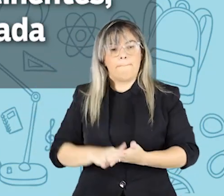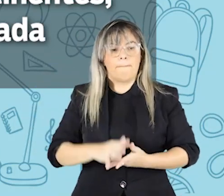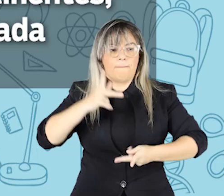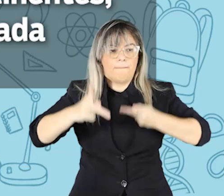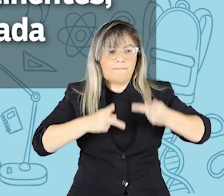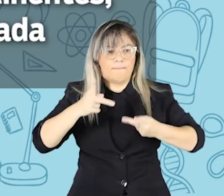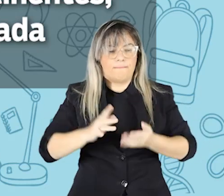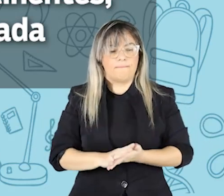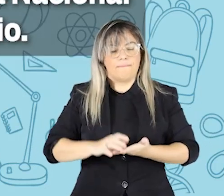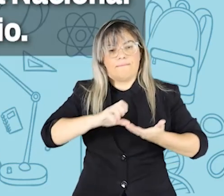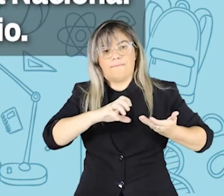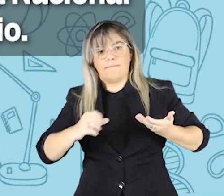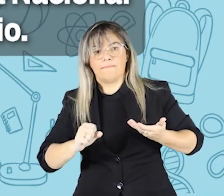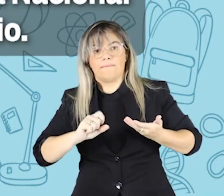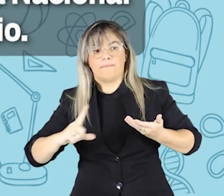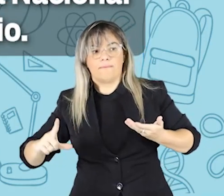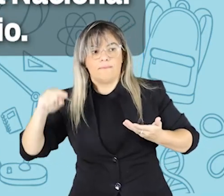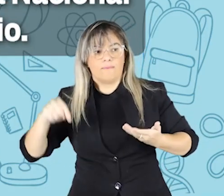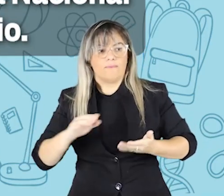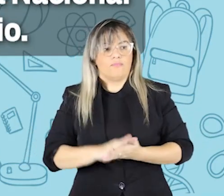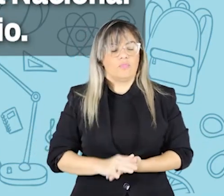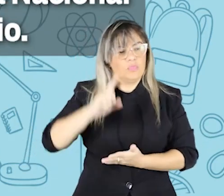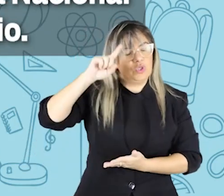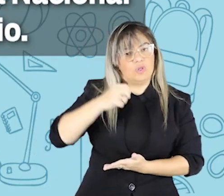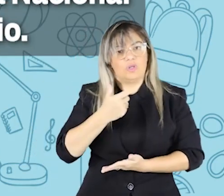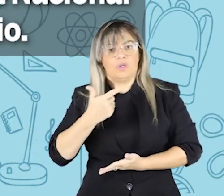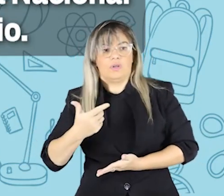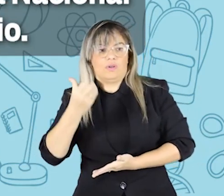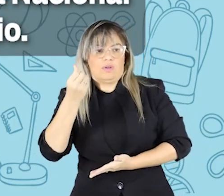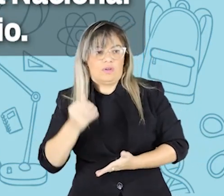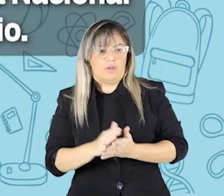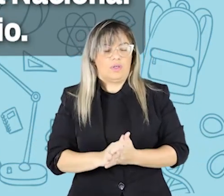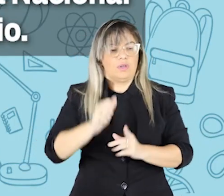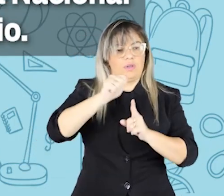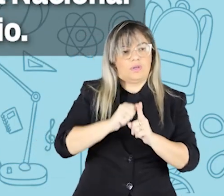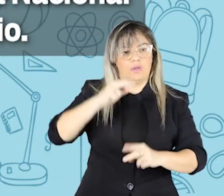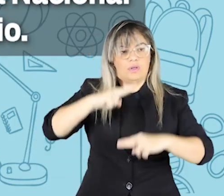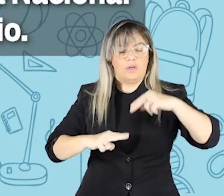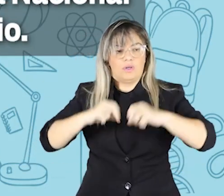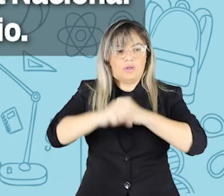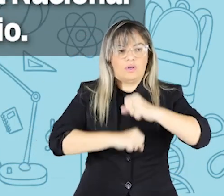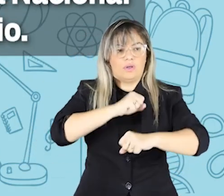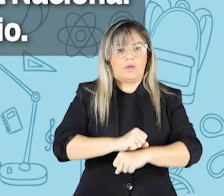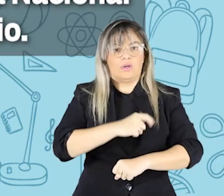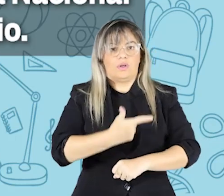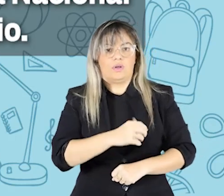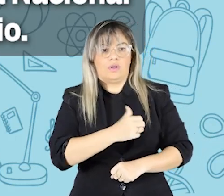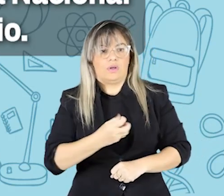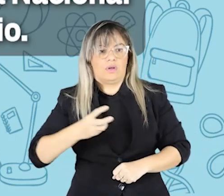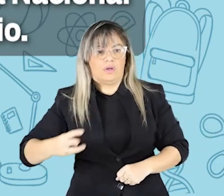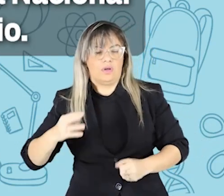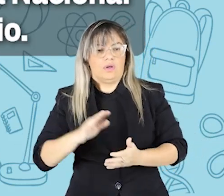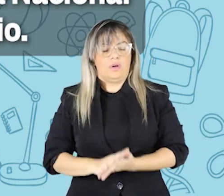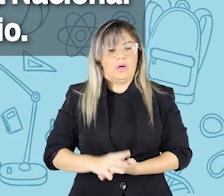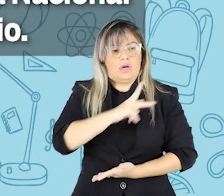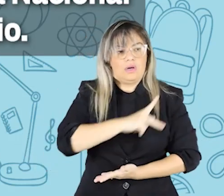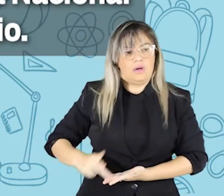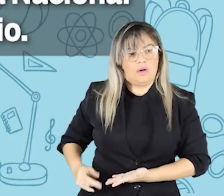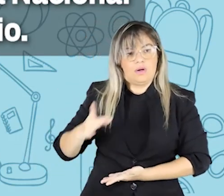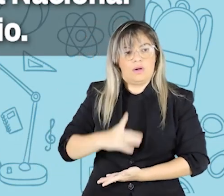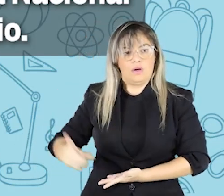Hemisfério Sul. E foi em 26 de junho de 2013 que a Presidenta da República, Dilma